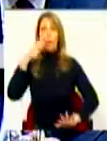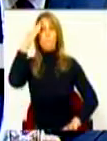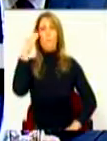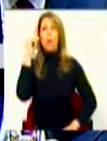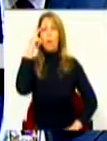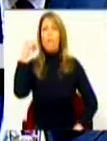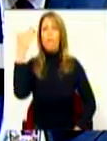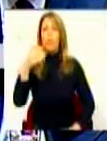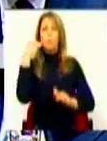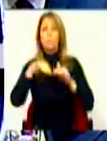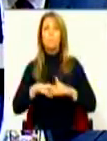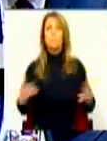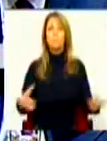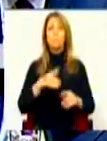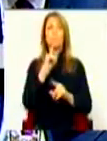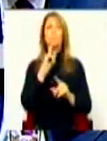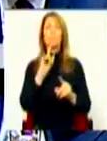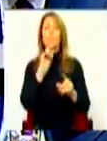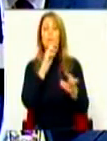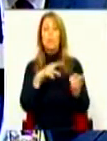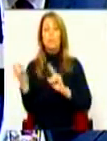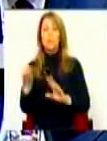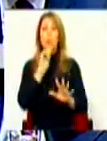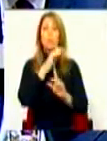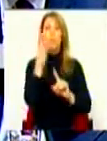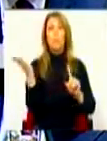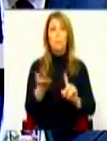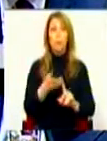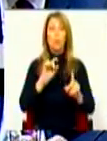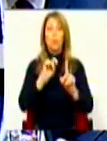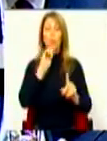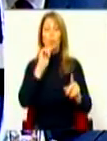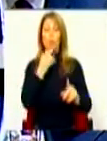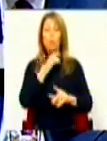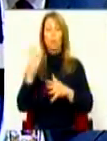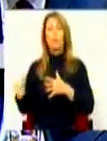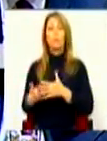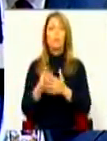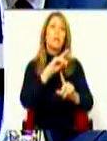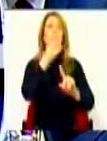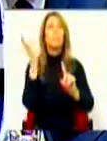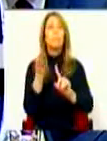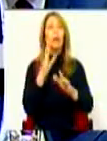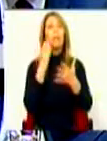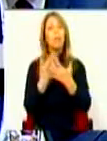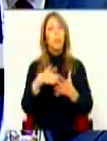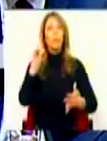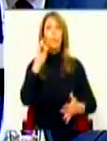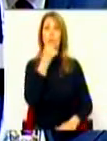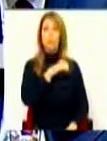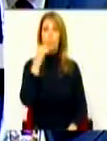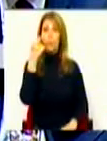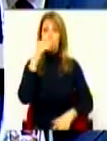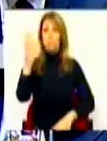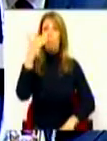senhores deputados, e ao Código de Processo Penal, traduz efetivamente um reforço assinalável na proteção das vítimas, especialmente